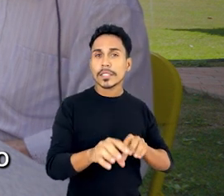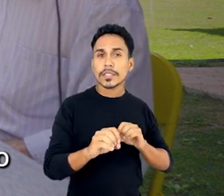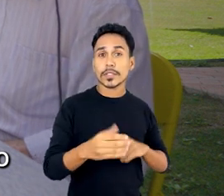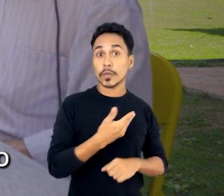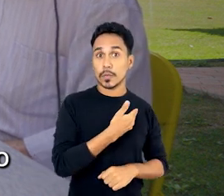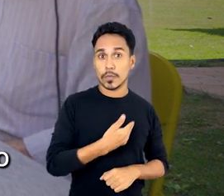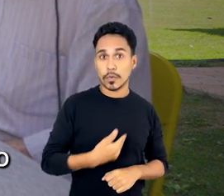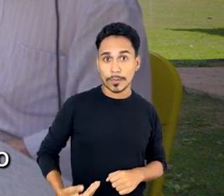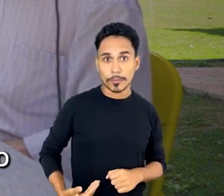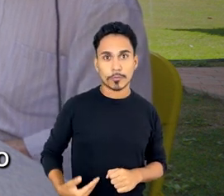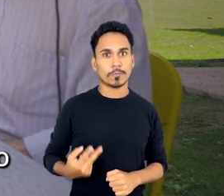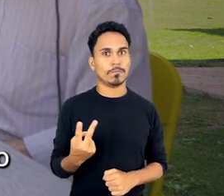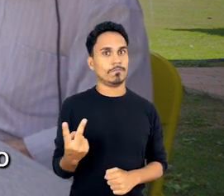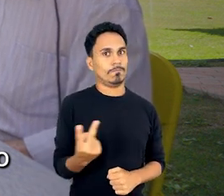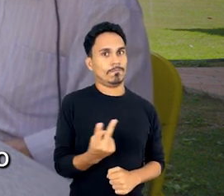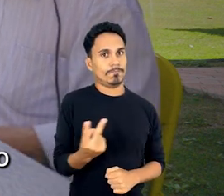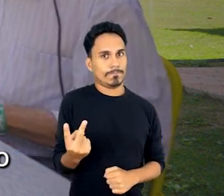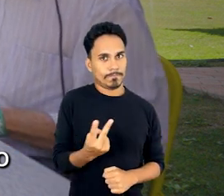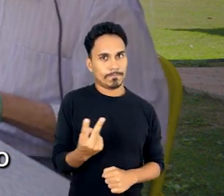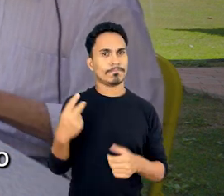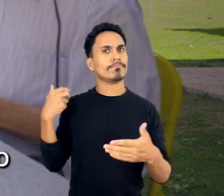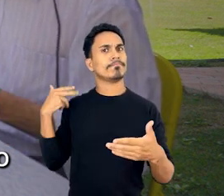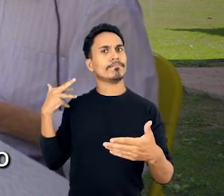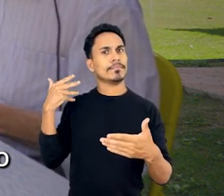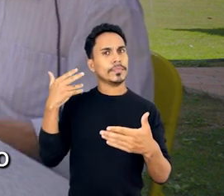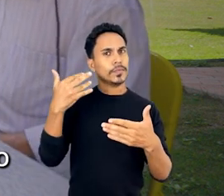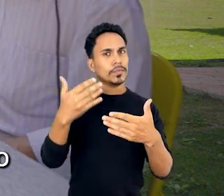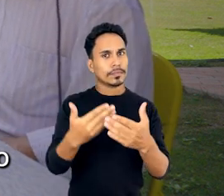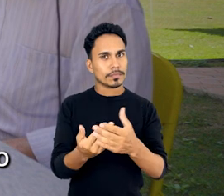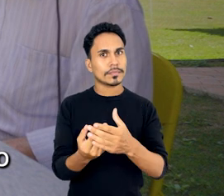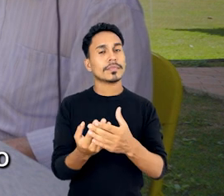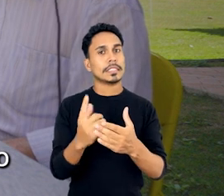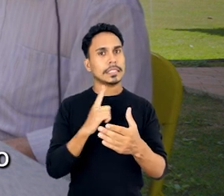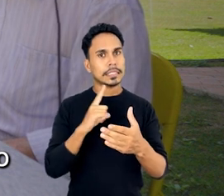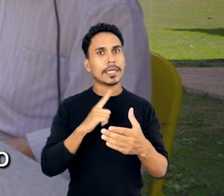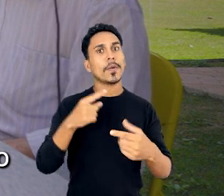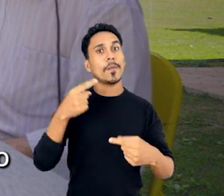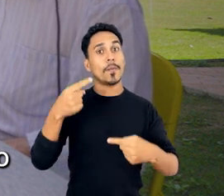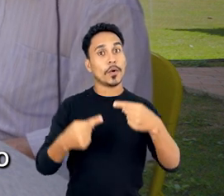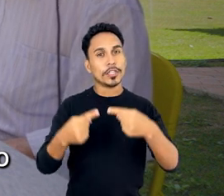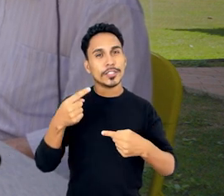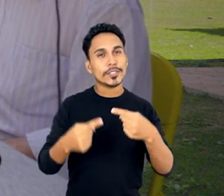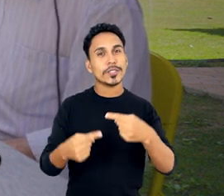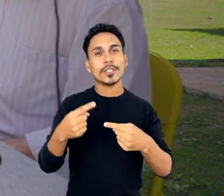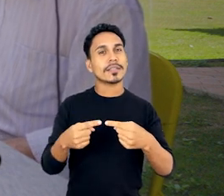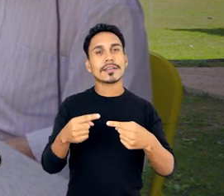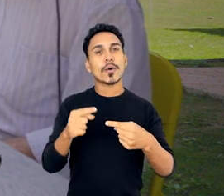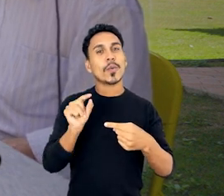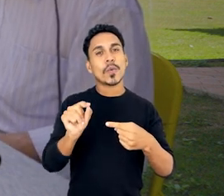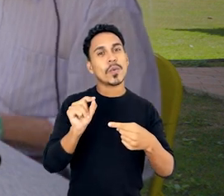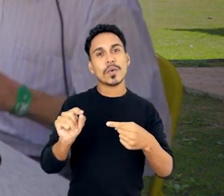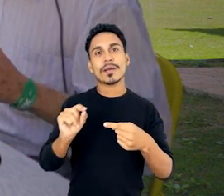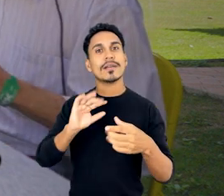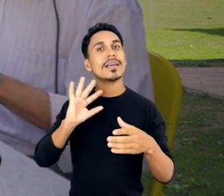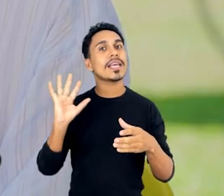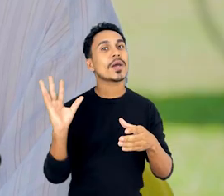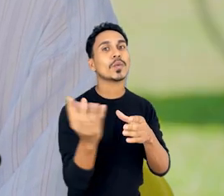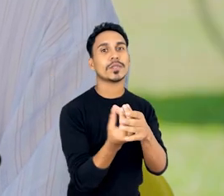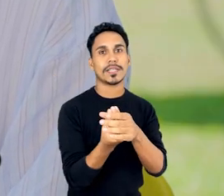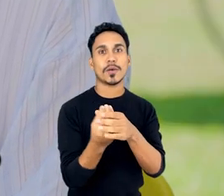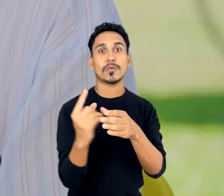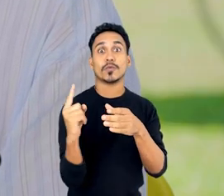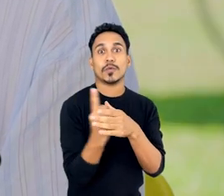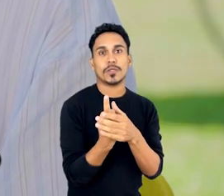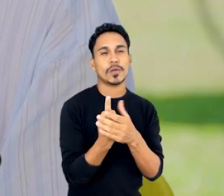pública eh vem apresentando uma política de inclusão forte desde os tempos